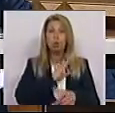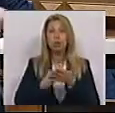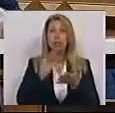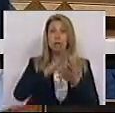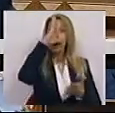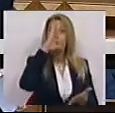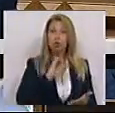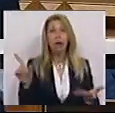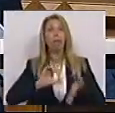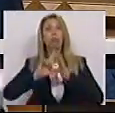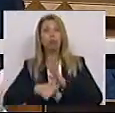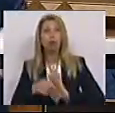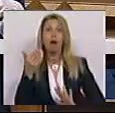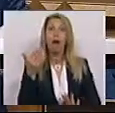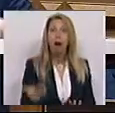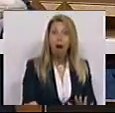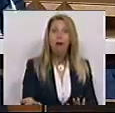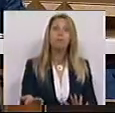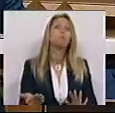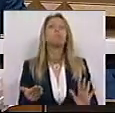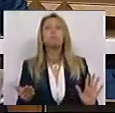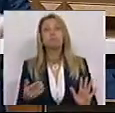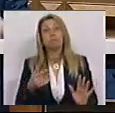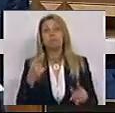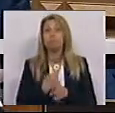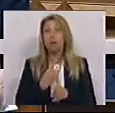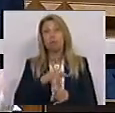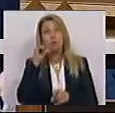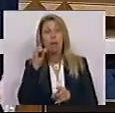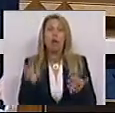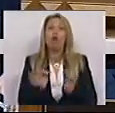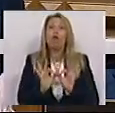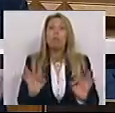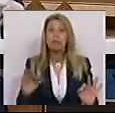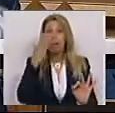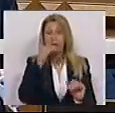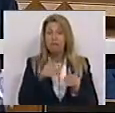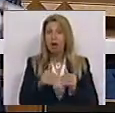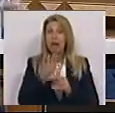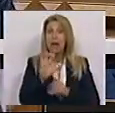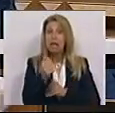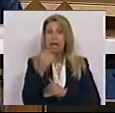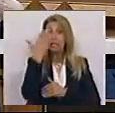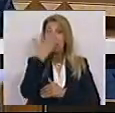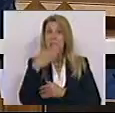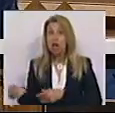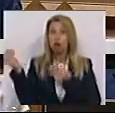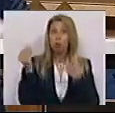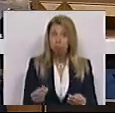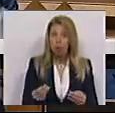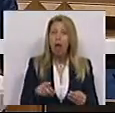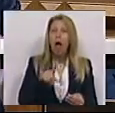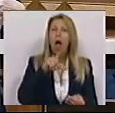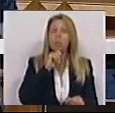saiba, ainda não tem formalizado, o faça entrar nos próximos 15 dias, as hipóteses dele ver o dia